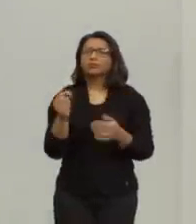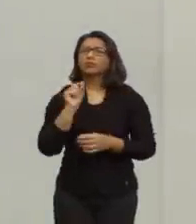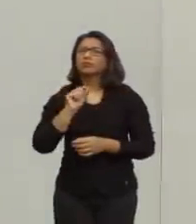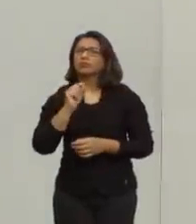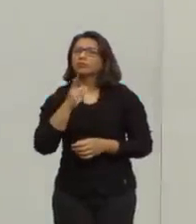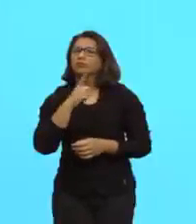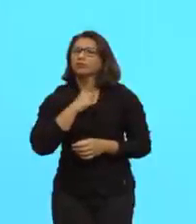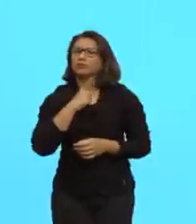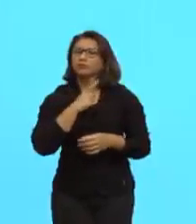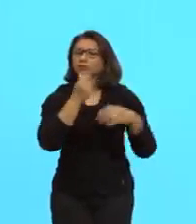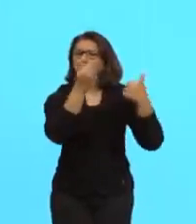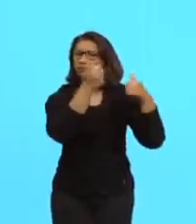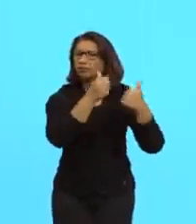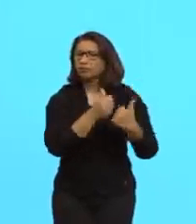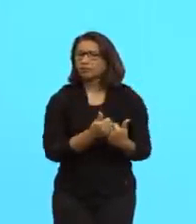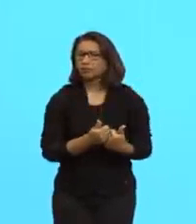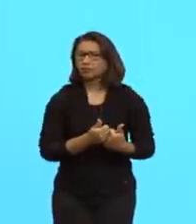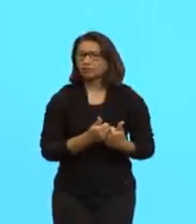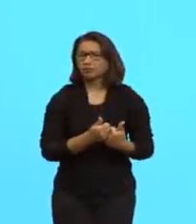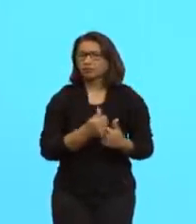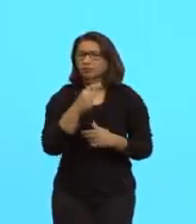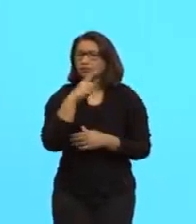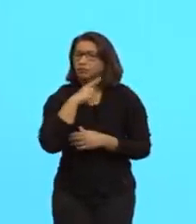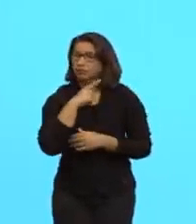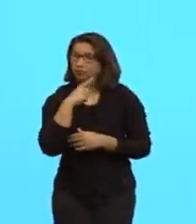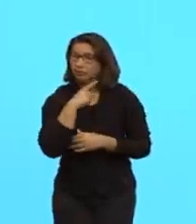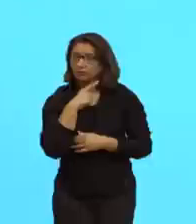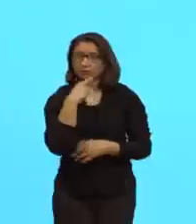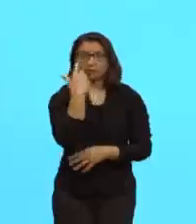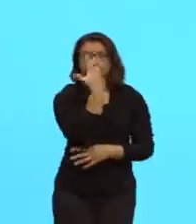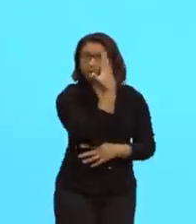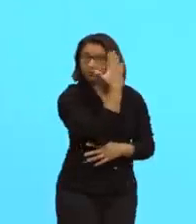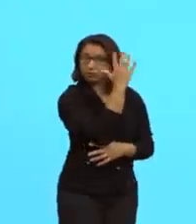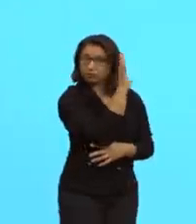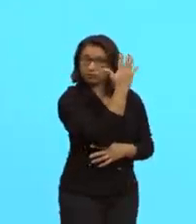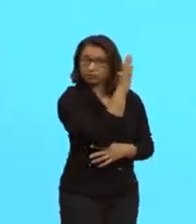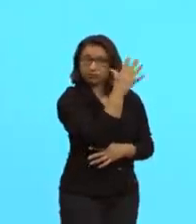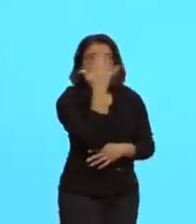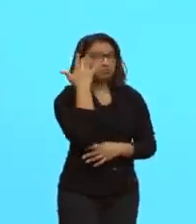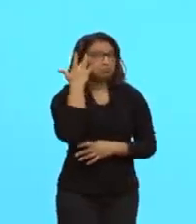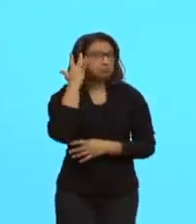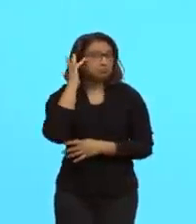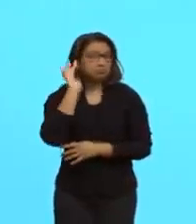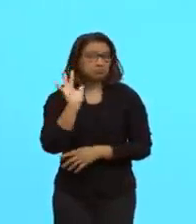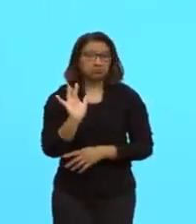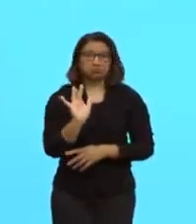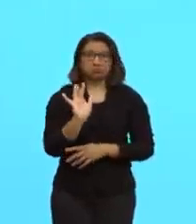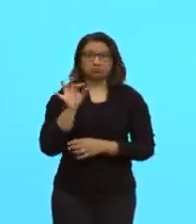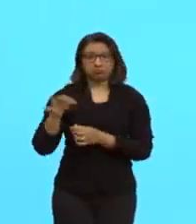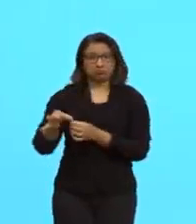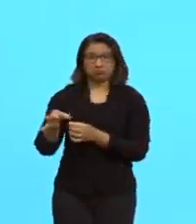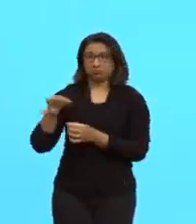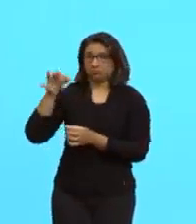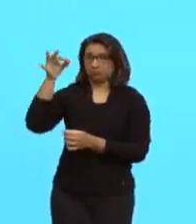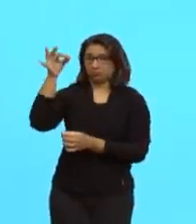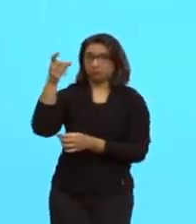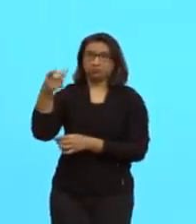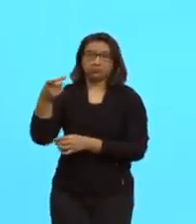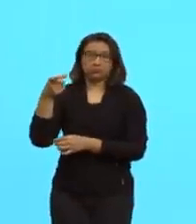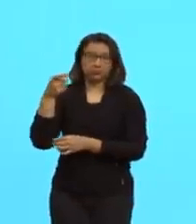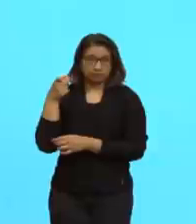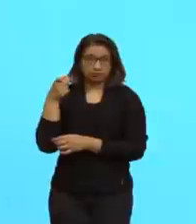nesses desenhos? Ó? Eu tenho uma árvore, que eu não sei o tamanho, então eu chamo essa árvore de tamanho X, de